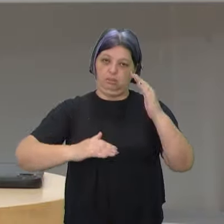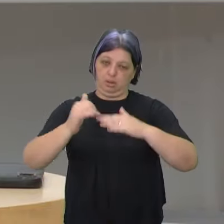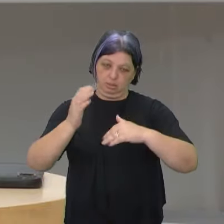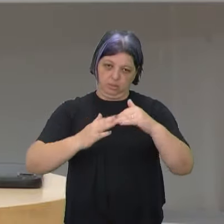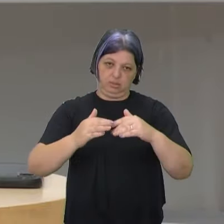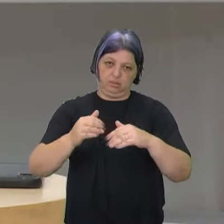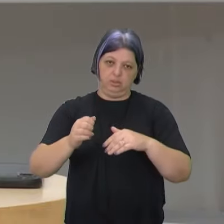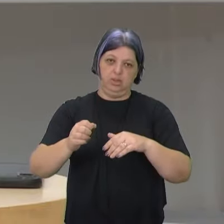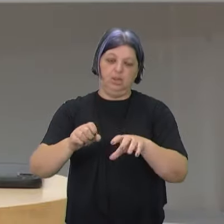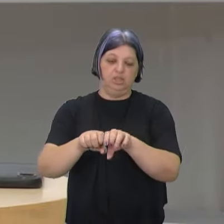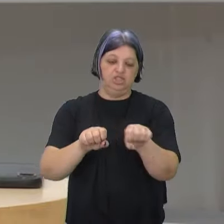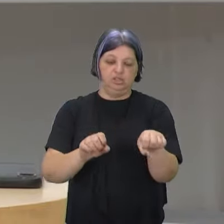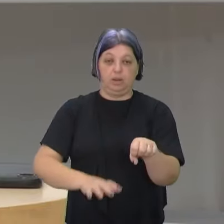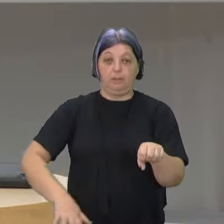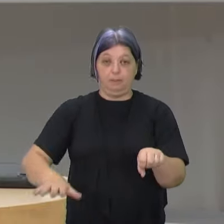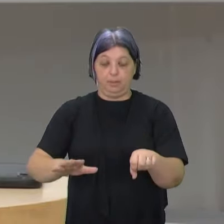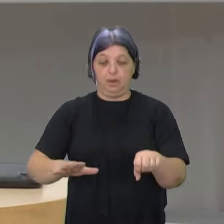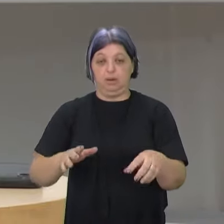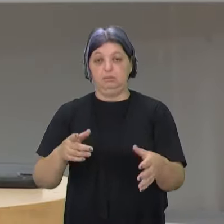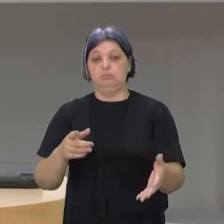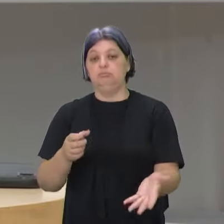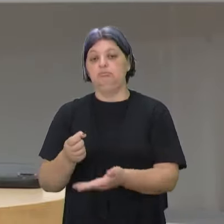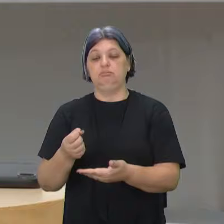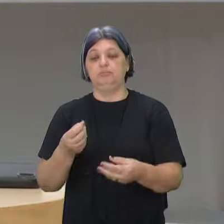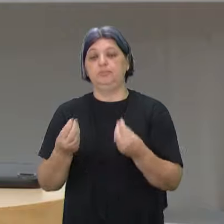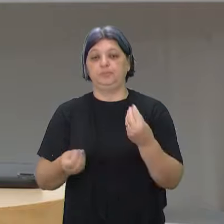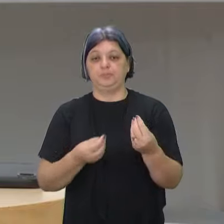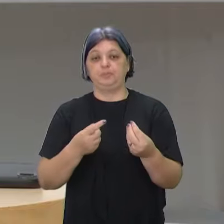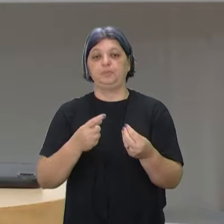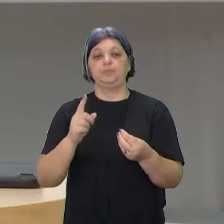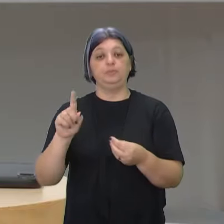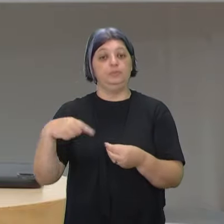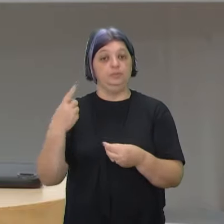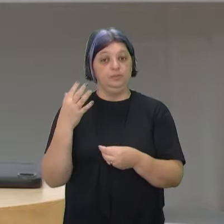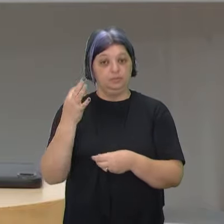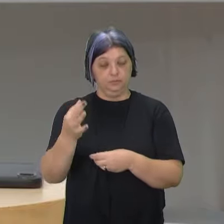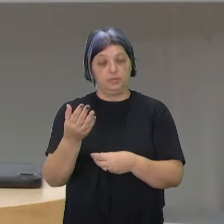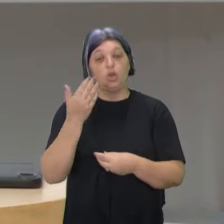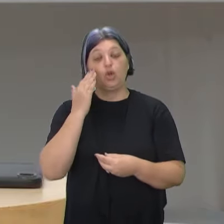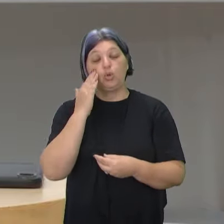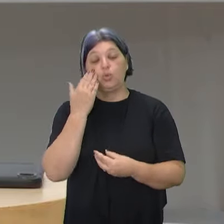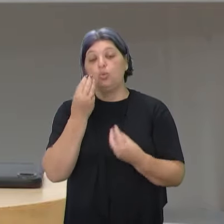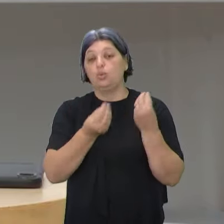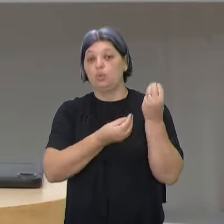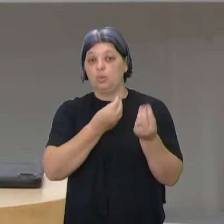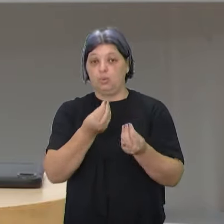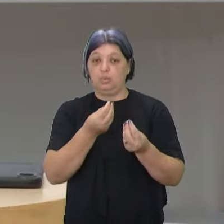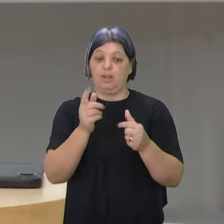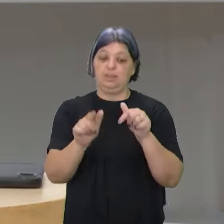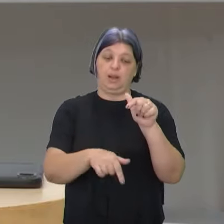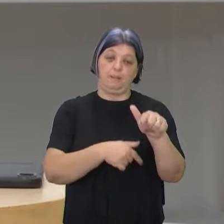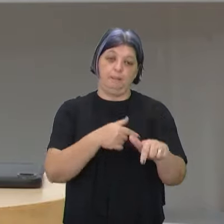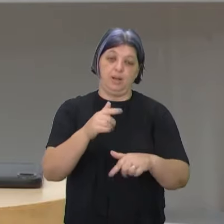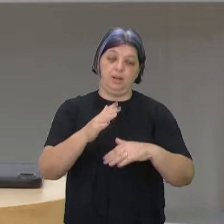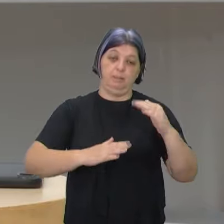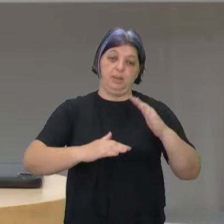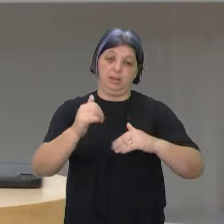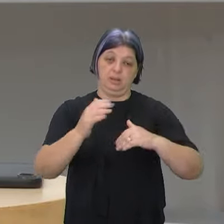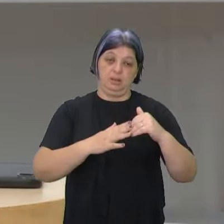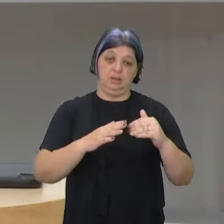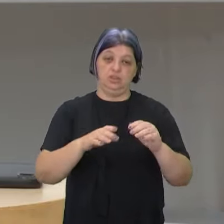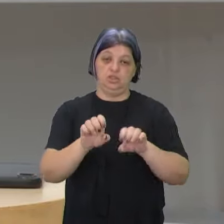Vanderlei trouxe pra gente. E aí a gente vai entender um pouquinho mais pra frente aqui como que a gente trabalha aí essas habilidades dos